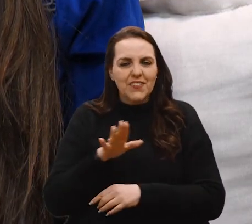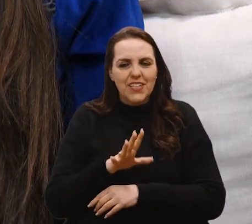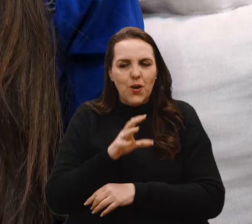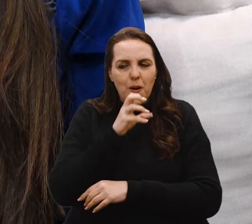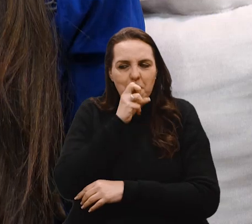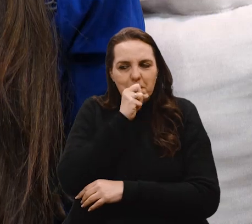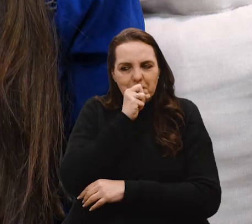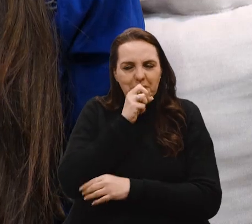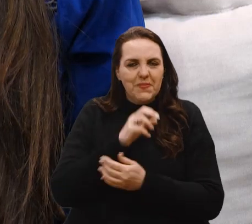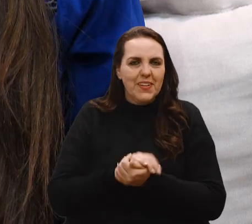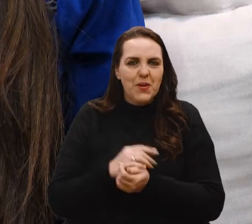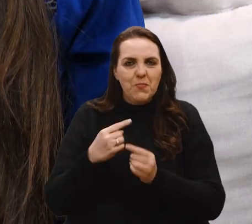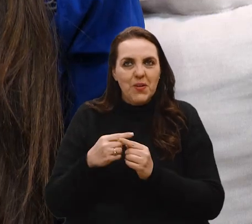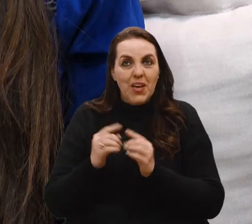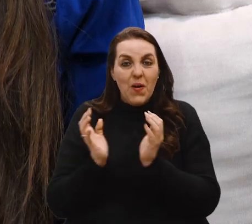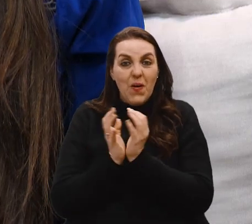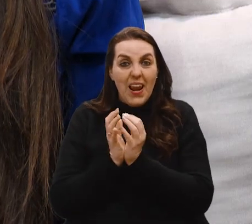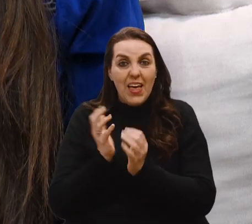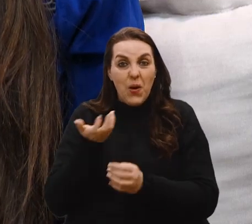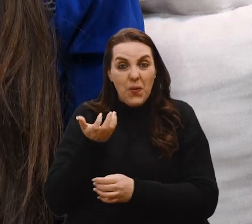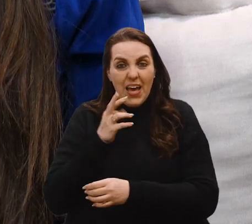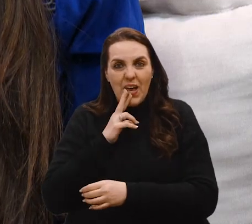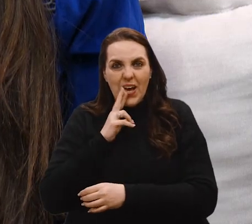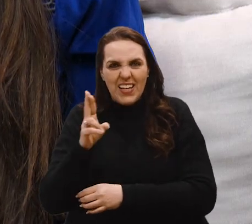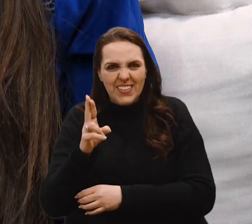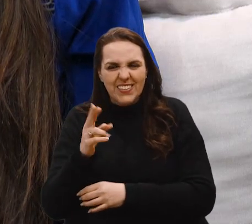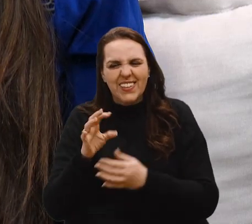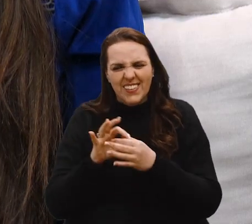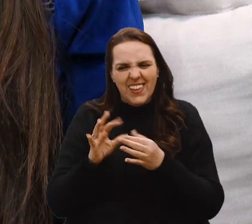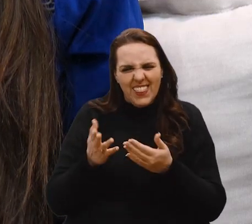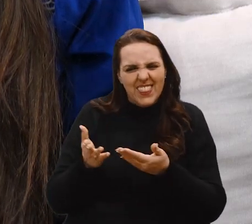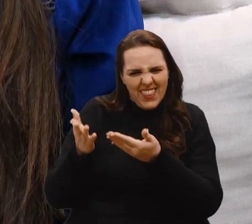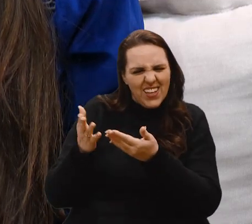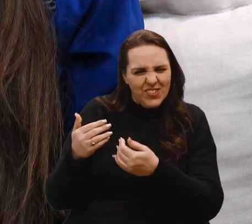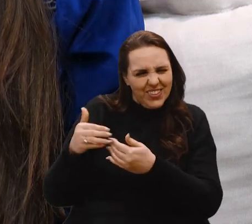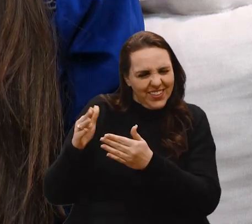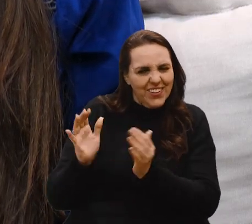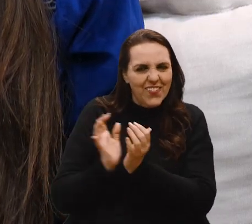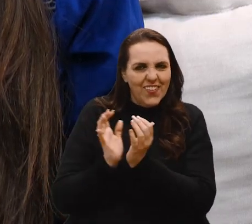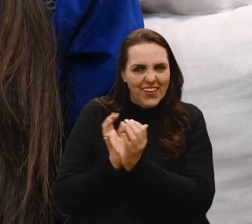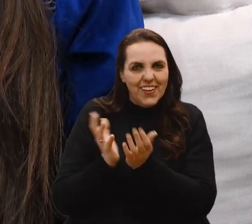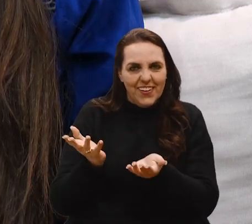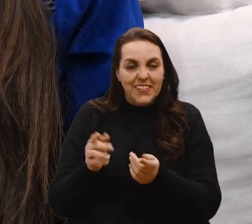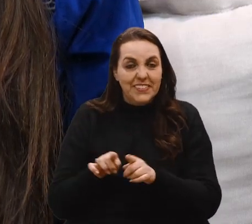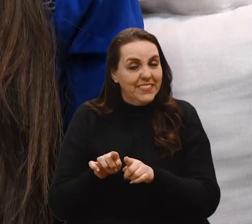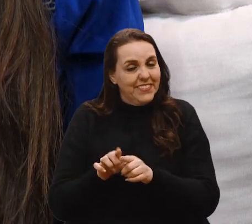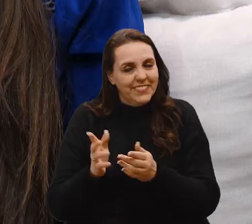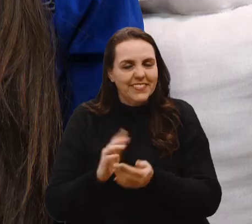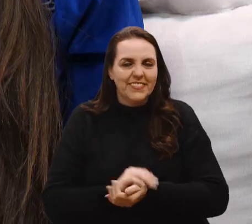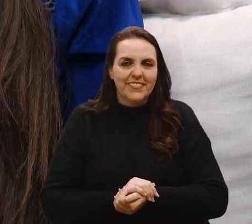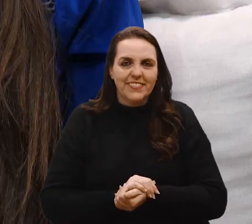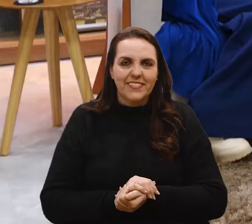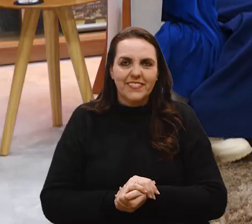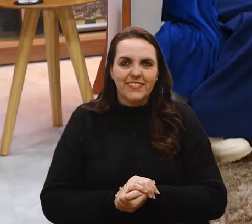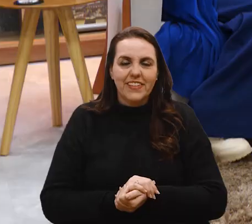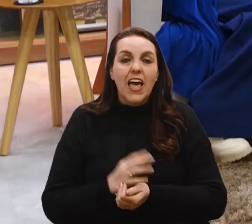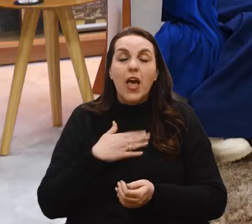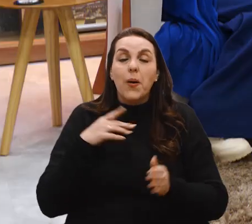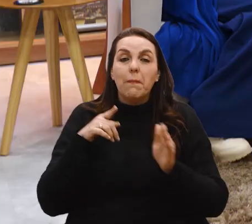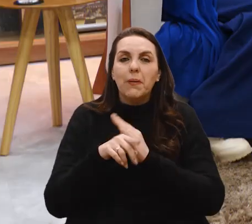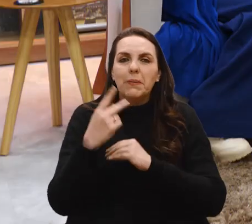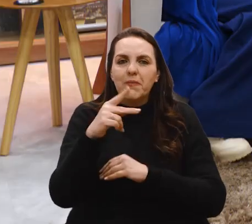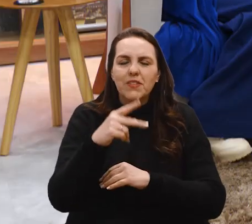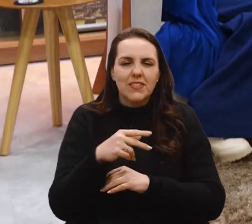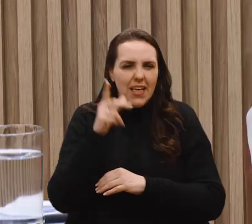alguns colegas, eu quero responder, vou deixar eles responderem também, acaba ocorrendo. Isso eu queria ver, se um